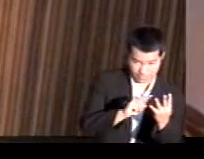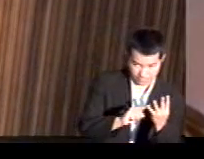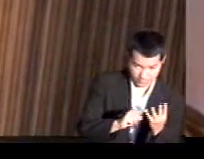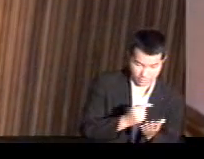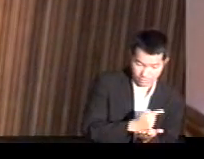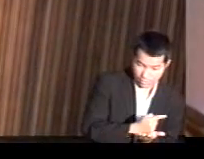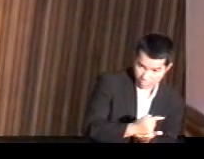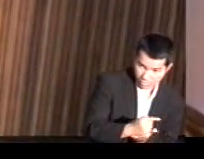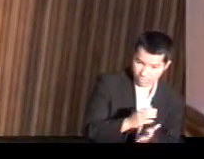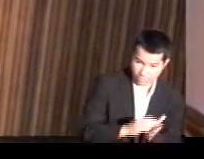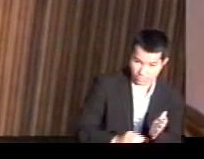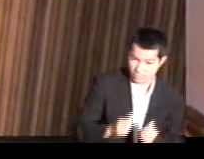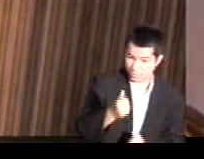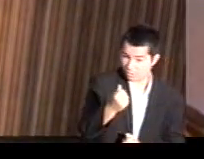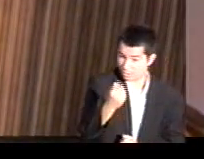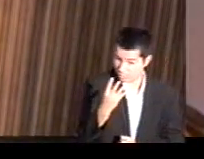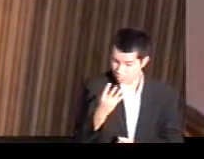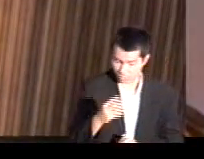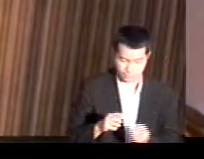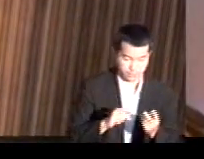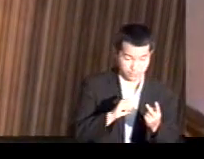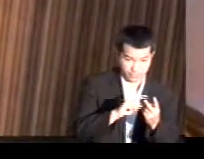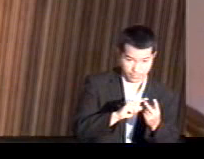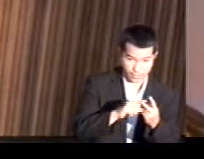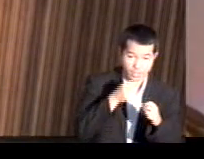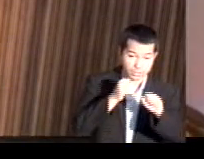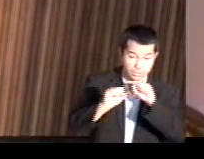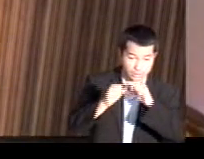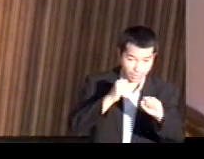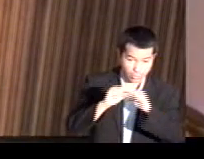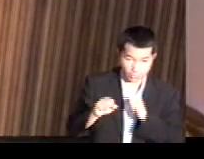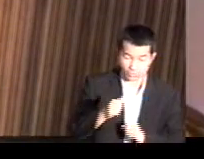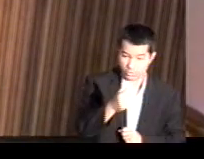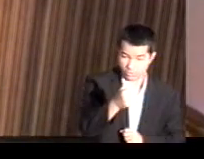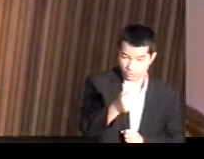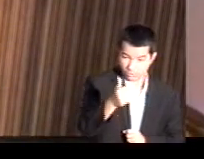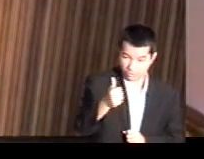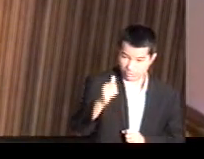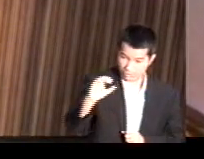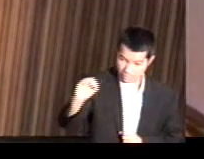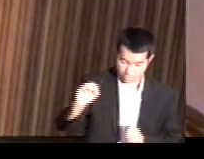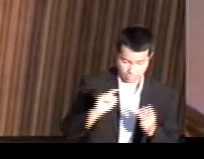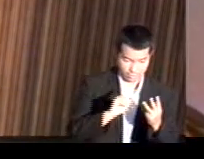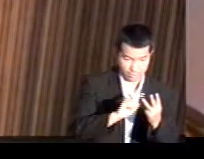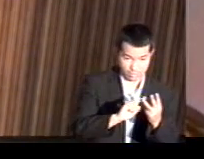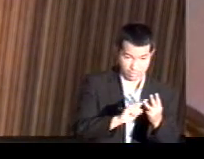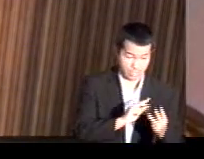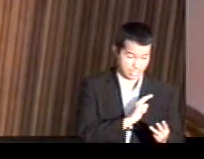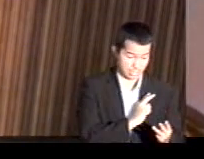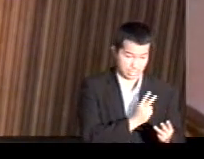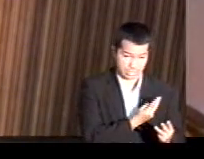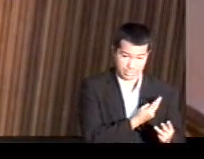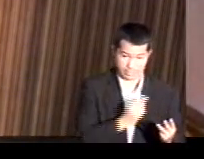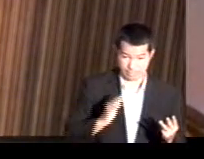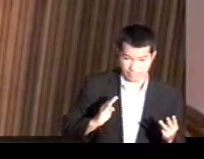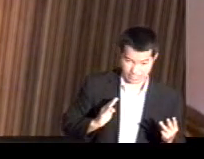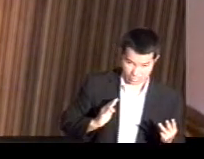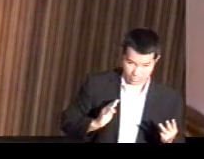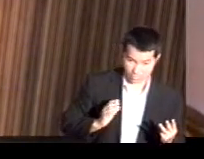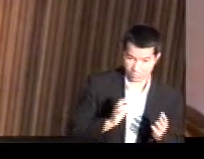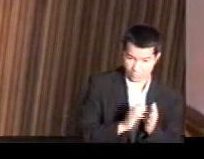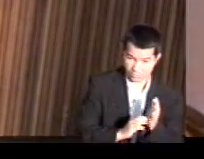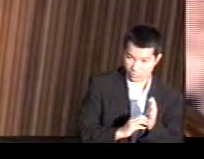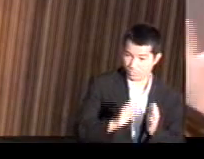Gênesis 14, Salmos 110, Hebreus capítulo 5, 6 e